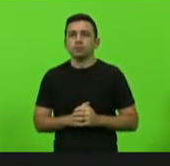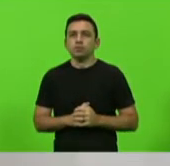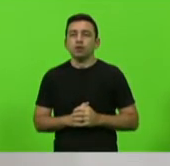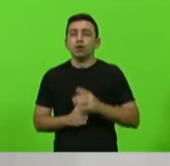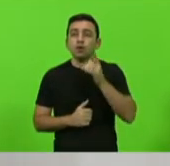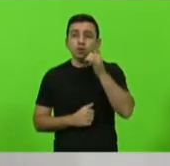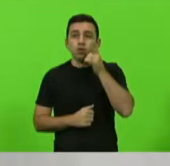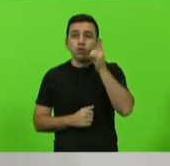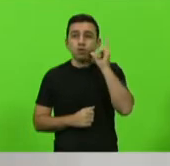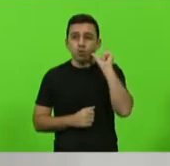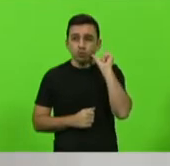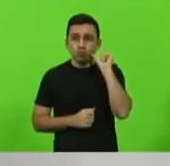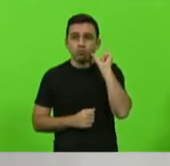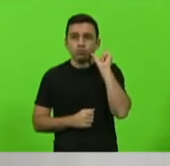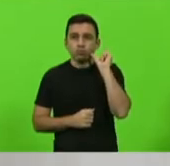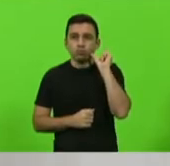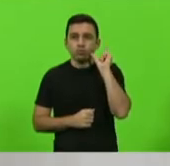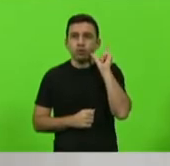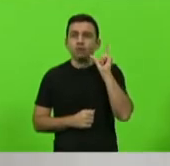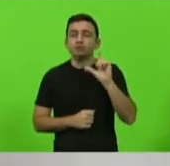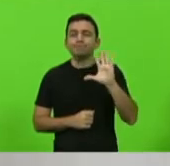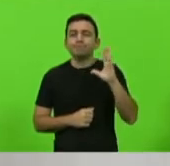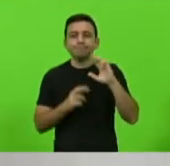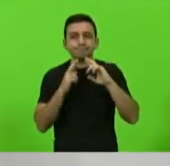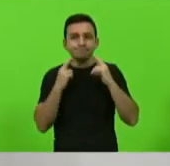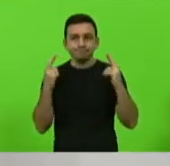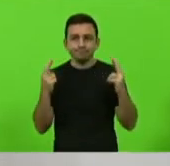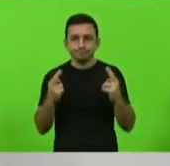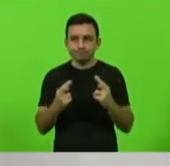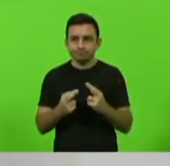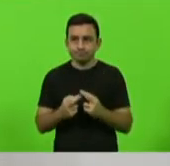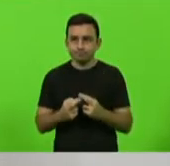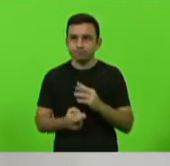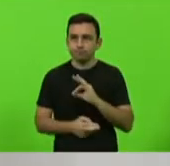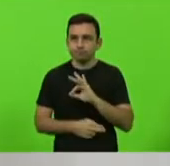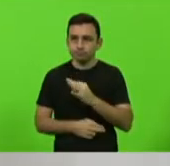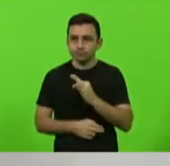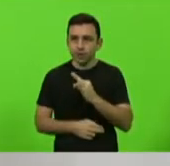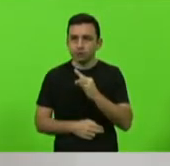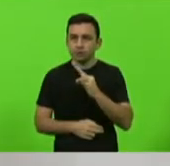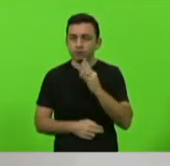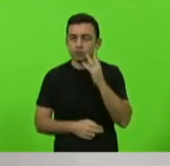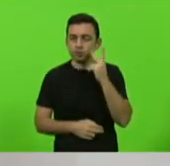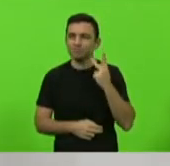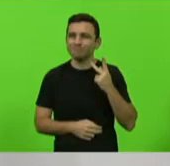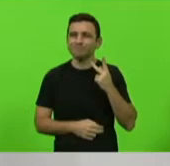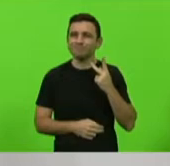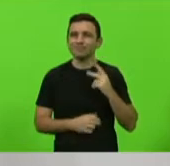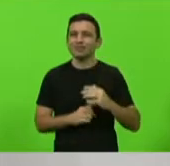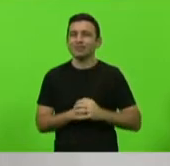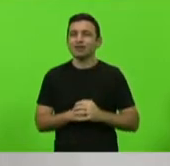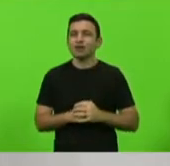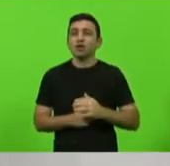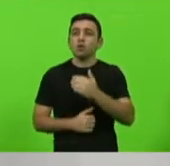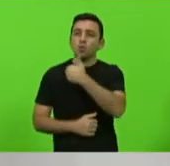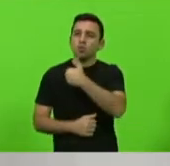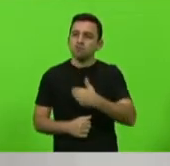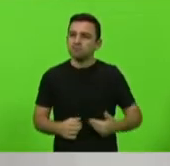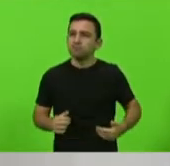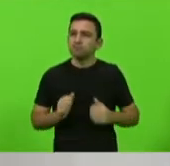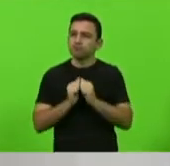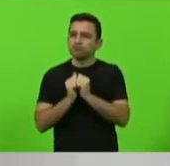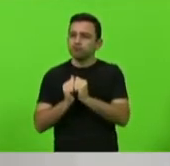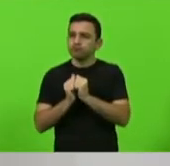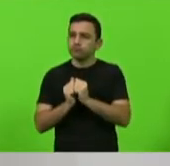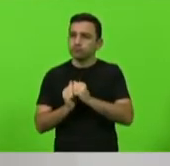ontem nós tivemos mais uma reunião, deputado Celso, com o governo, tentando